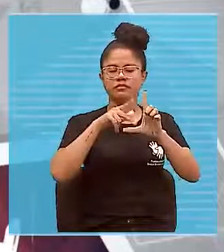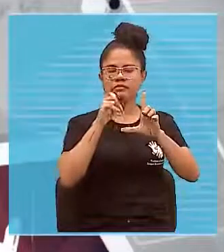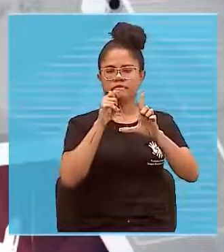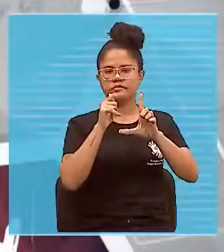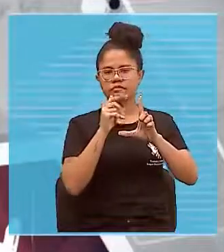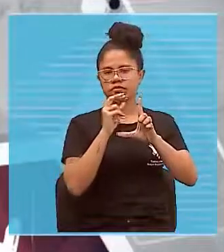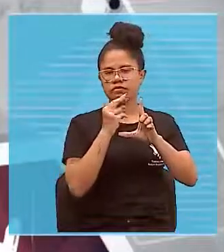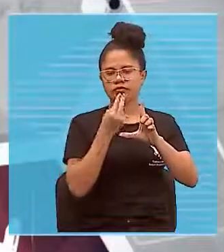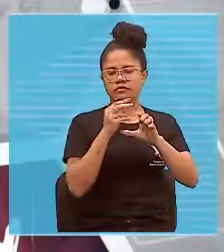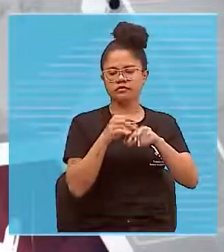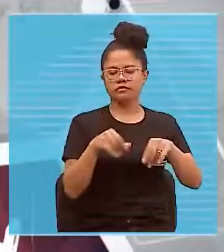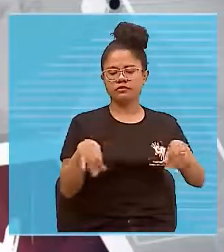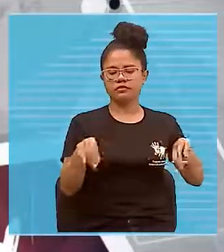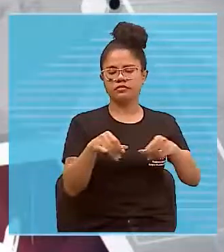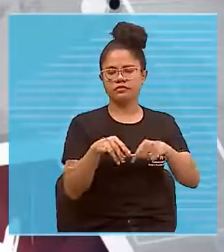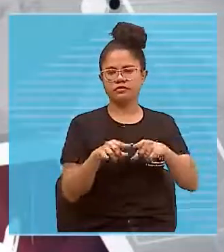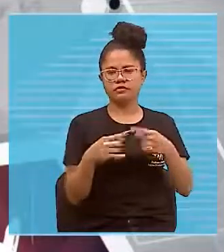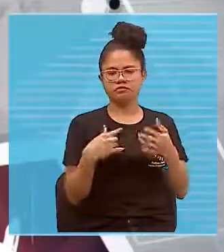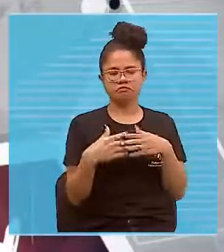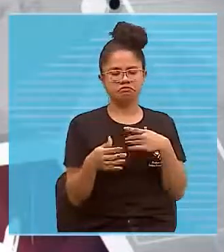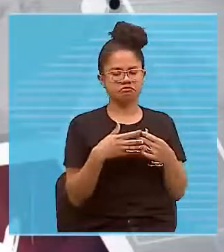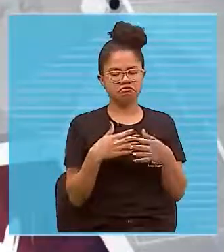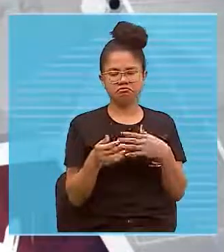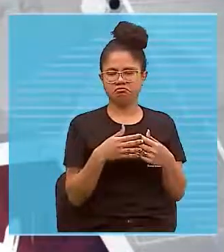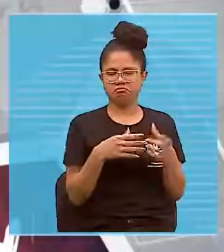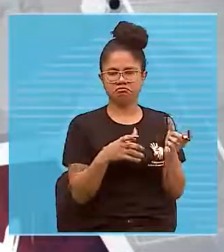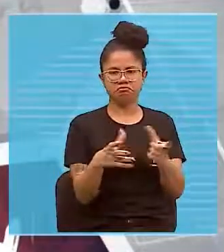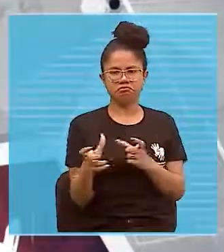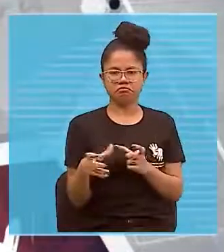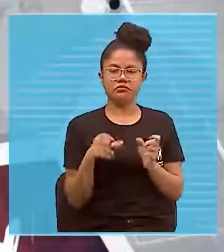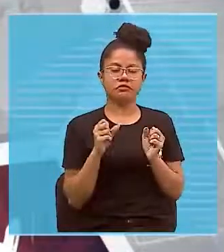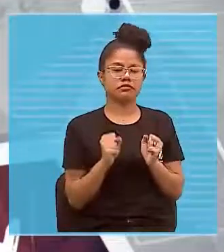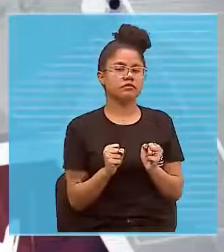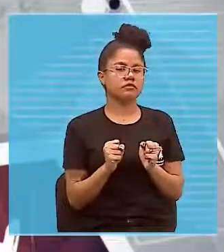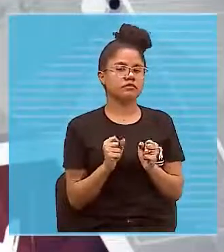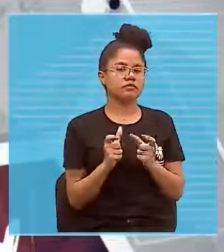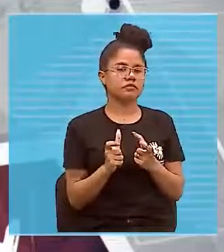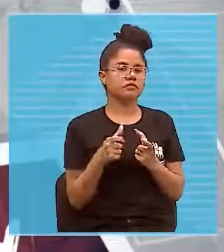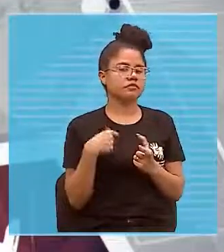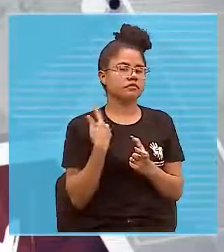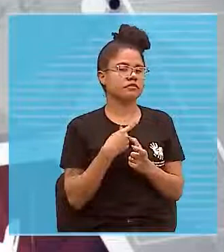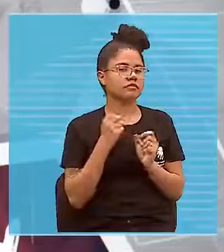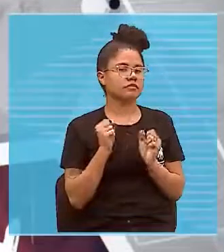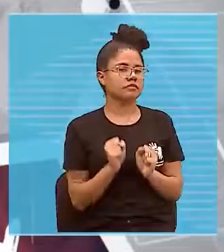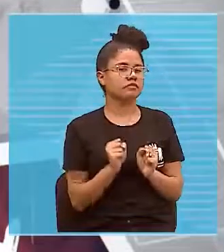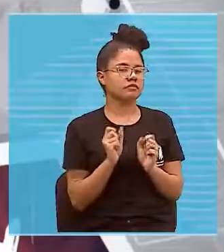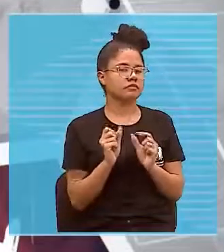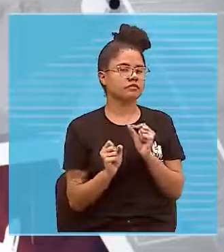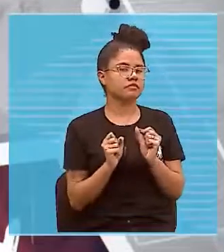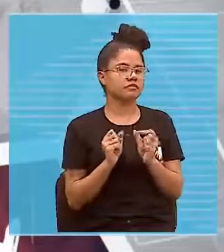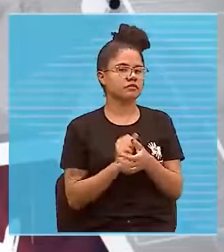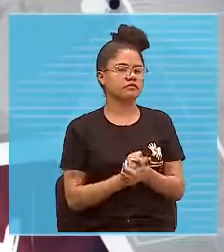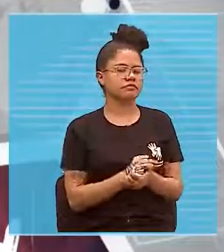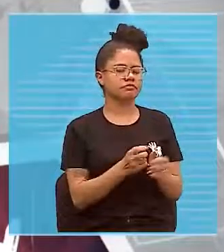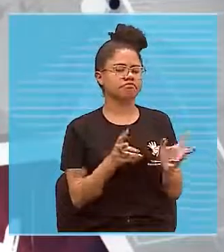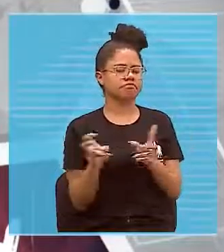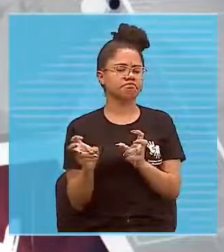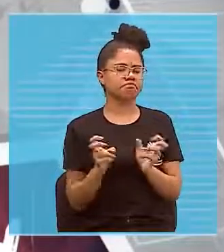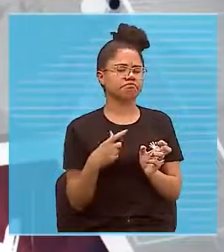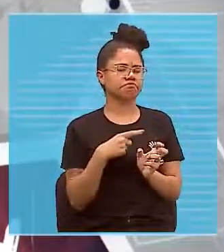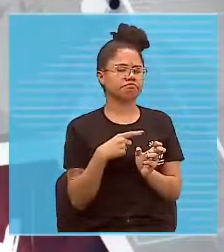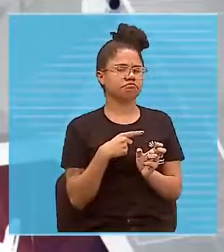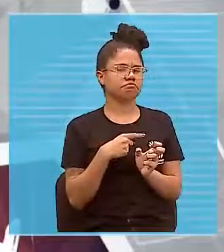qualquer ambiente onde a gente possa, né, considerar a existência dos